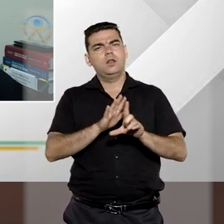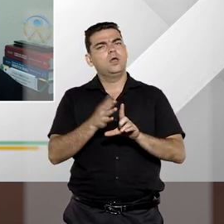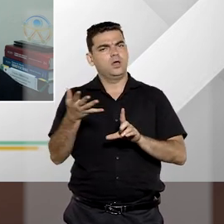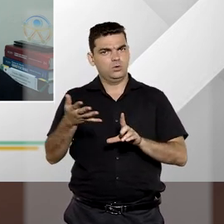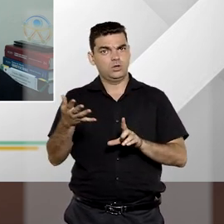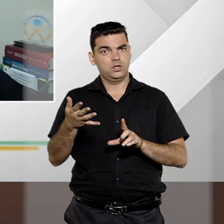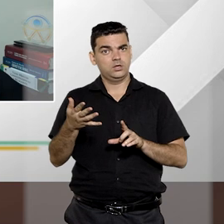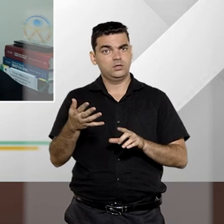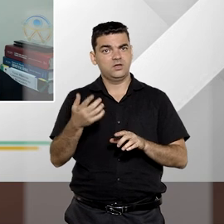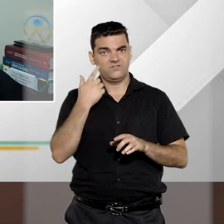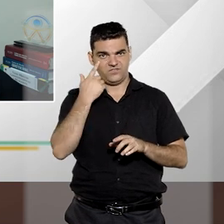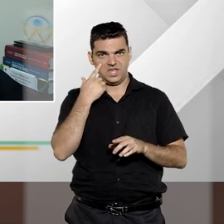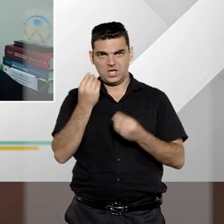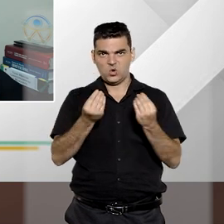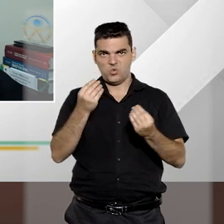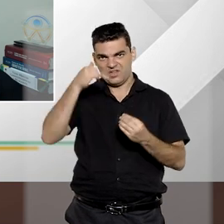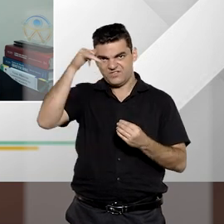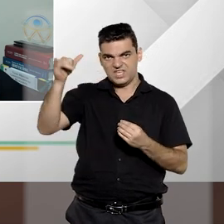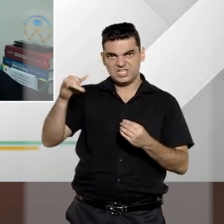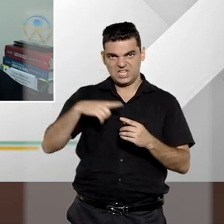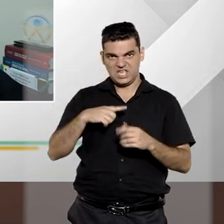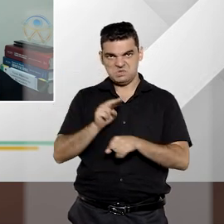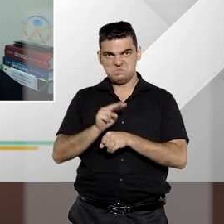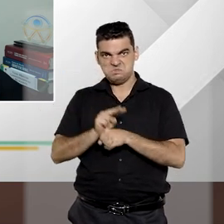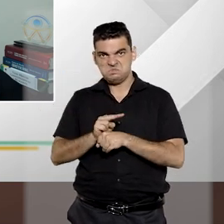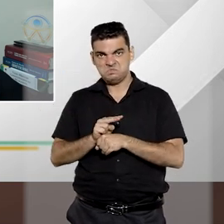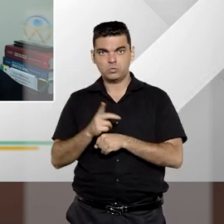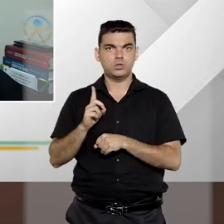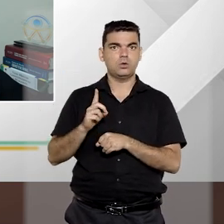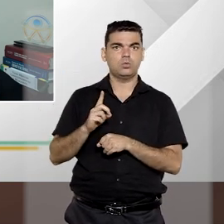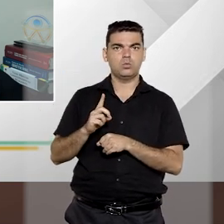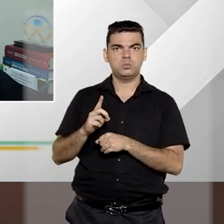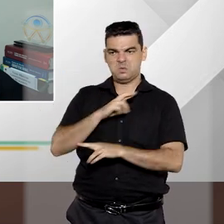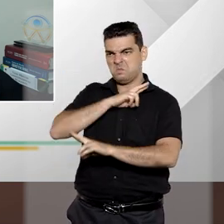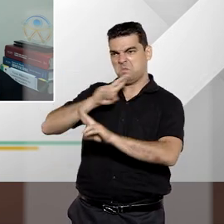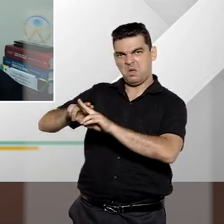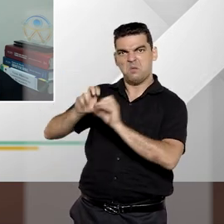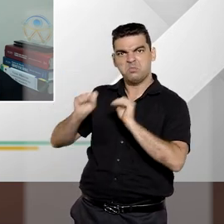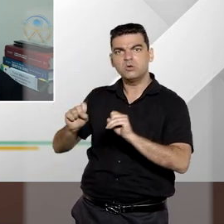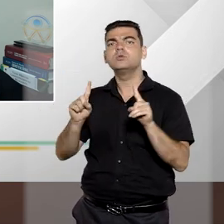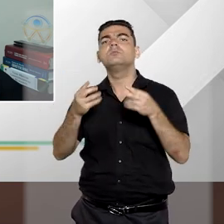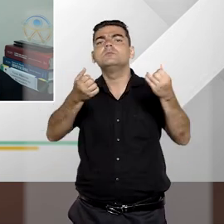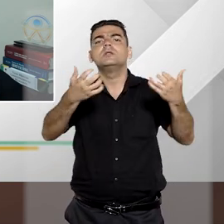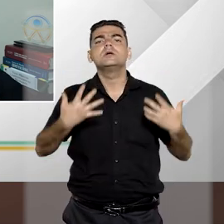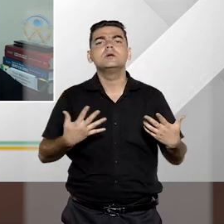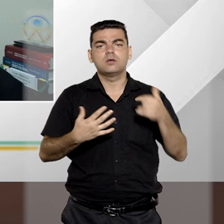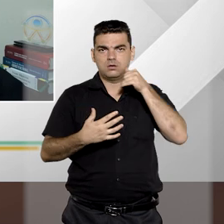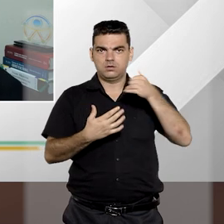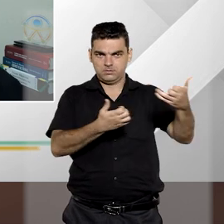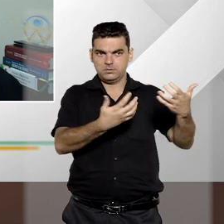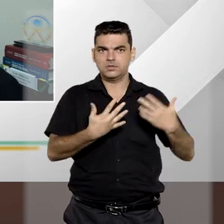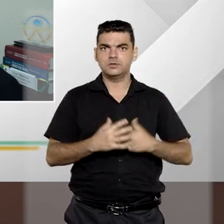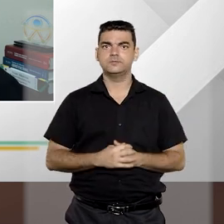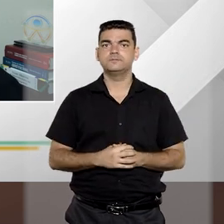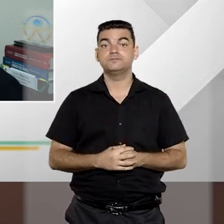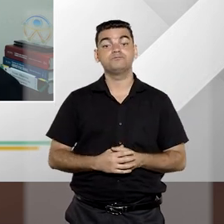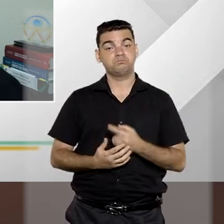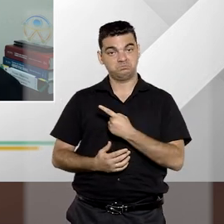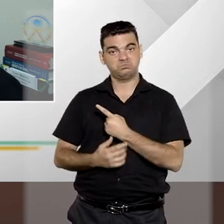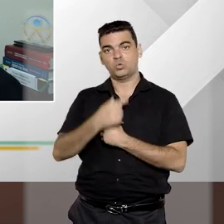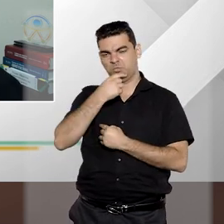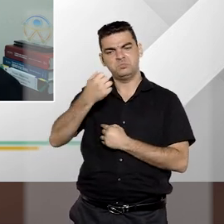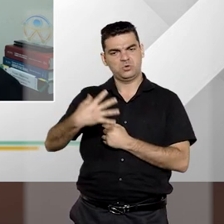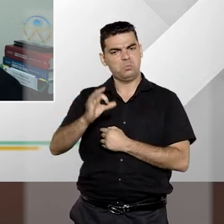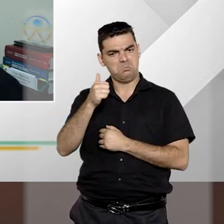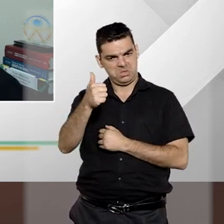em vigor prevê formas de prevenir, combater e até punir essas condutas discriminatórias? É, como o doutor Tiago